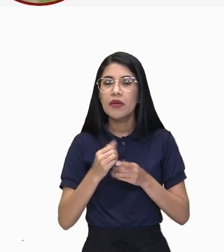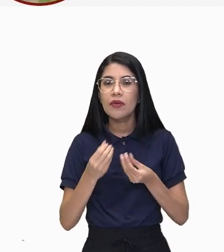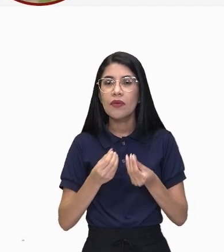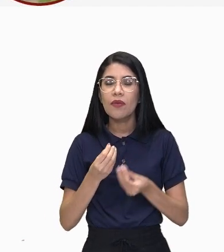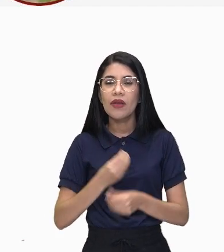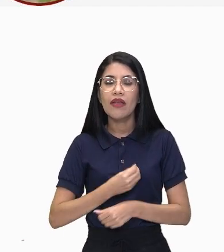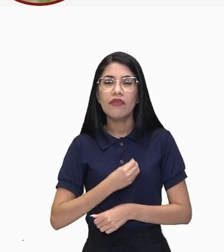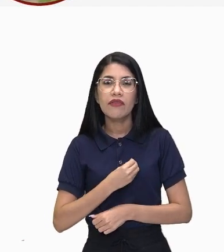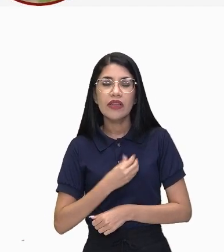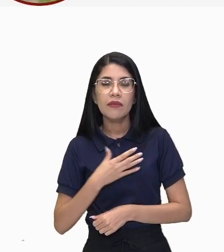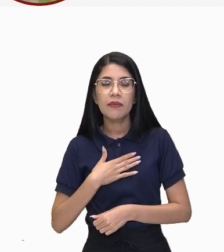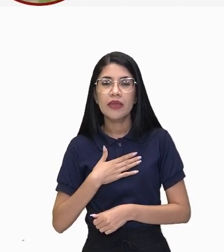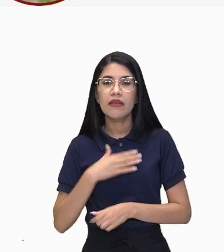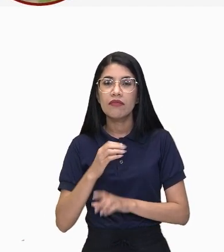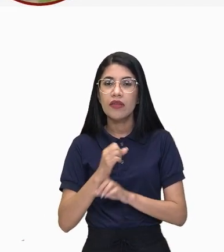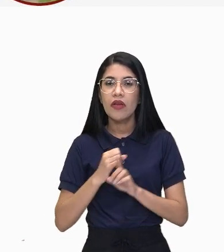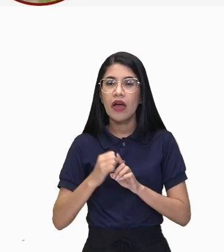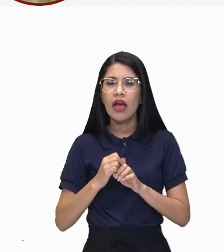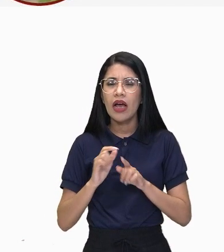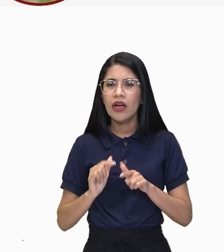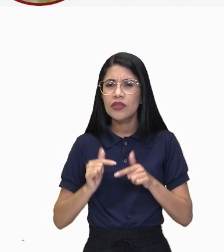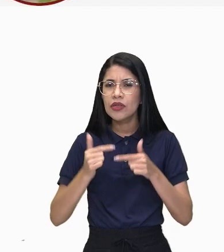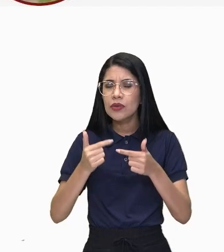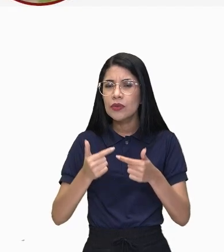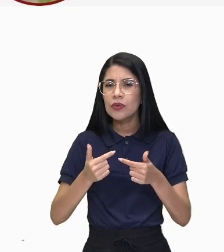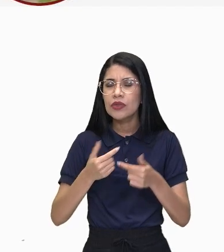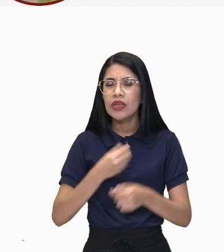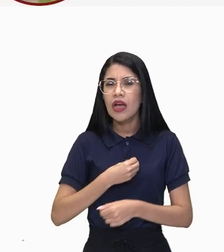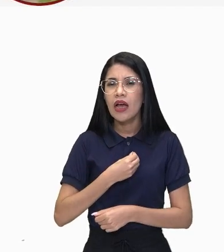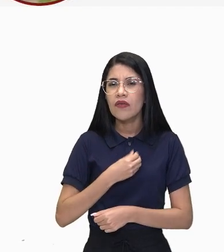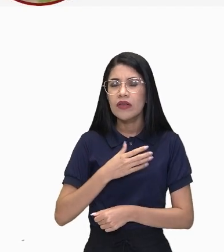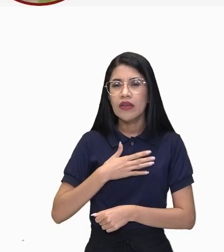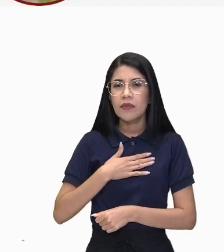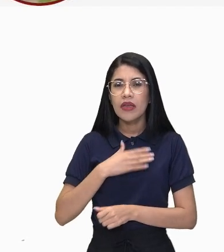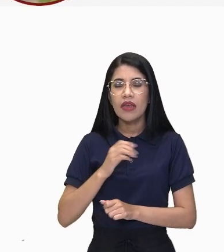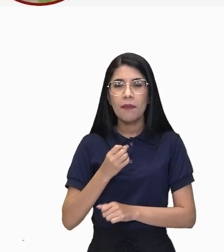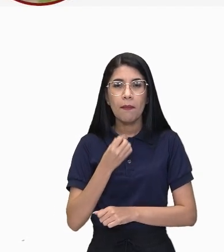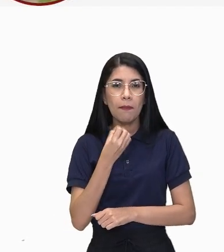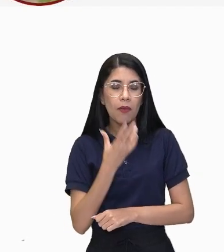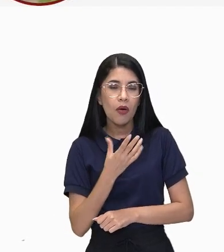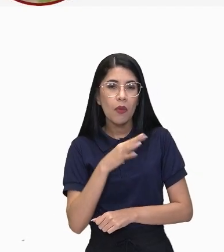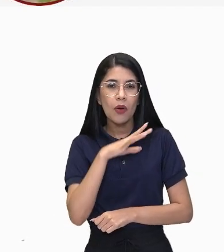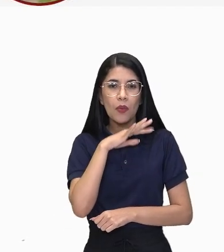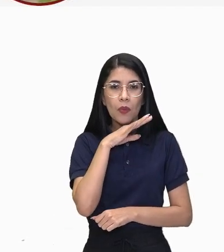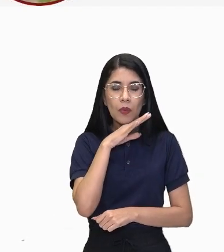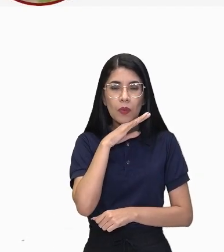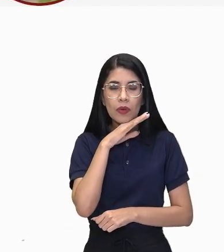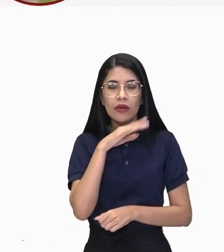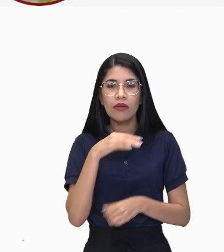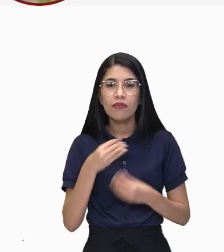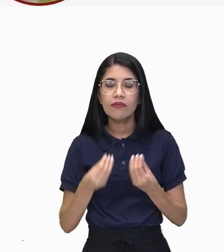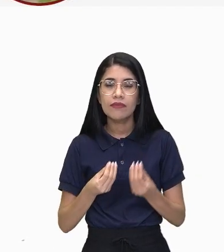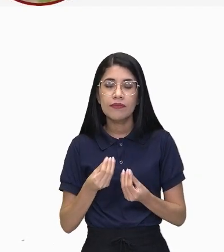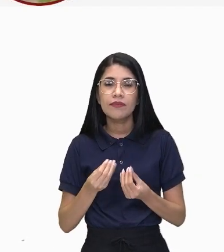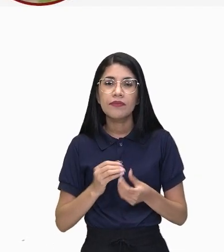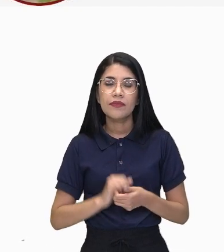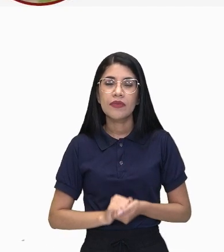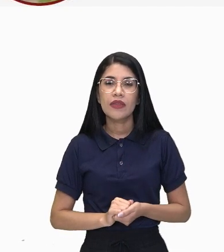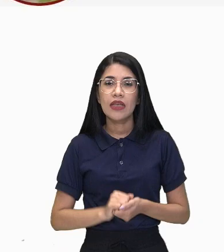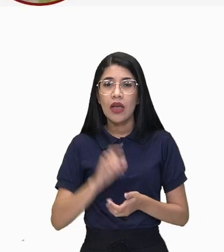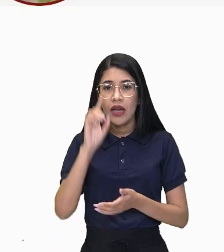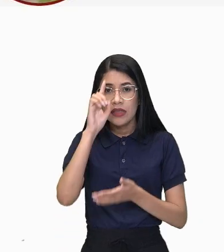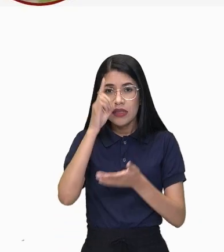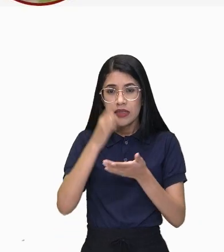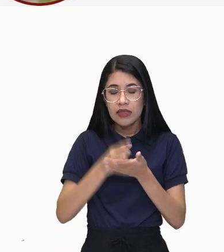que você está levando. Será aí, que eu estou tendo atitude na minha vida que é positivo nas pessoas? Ou será que eu estou tomando decisões ali